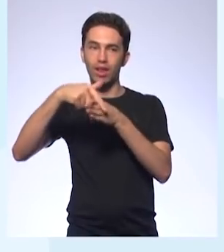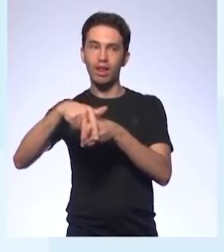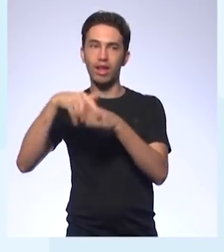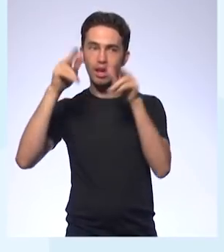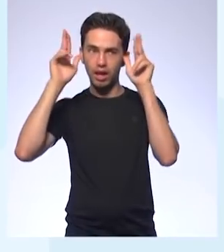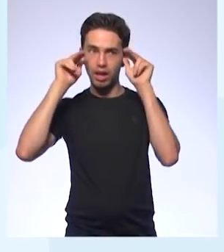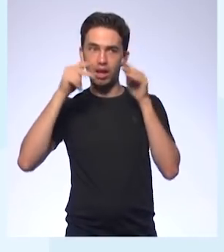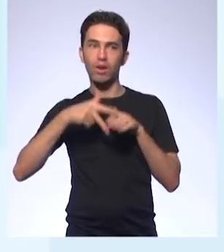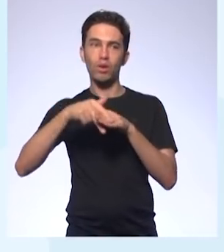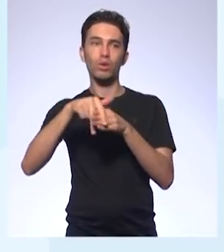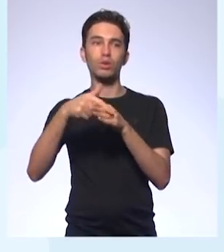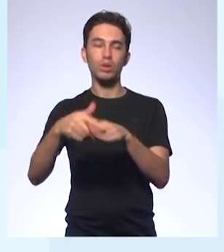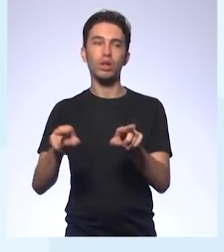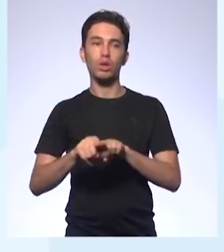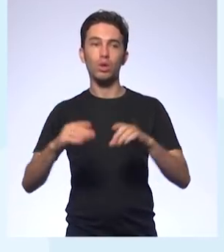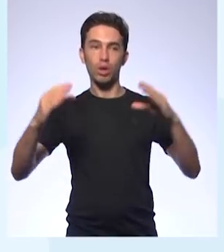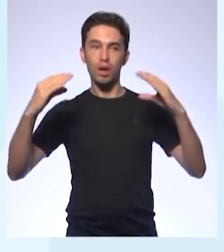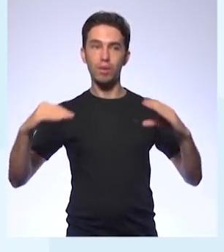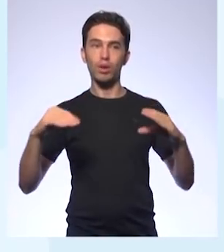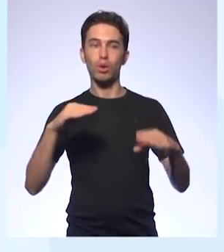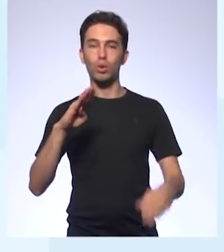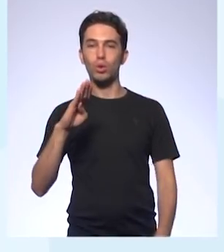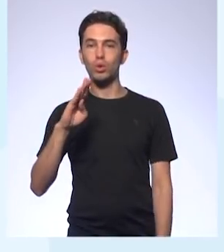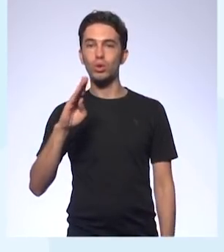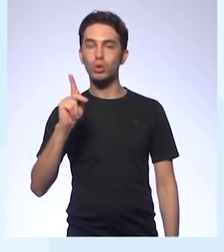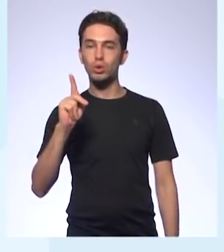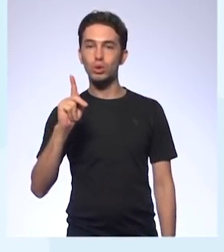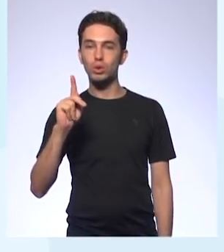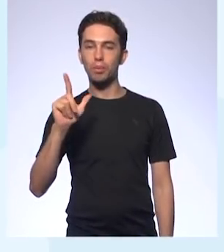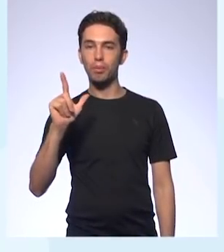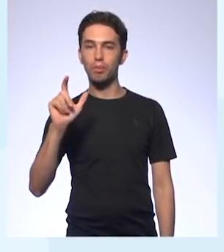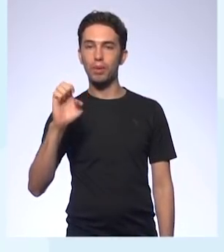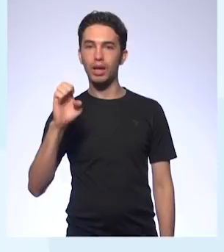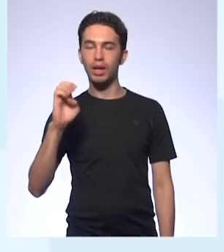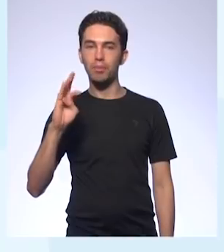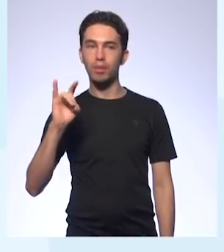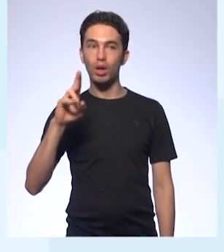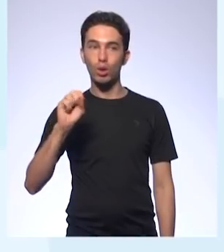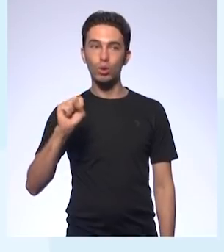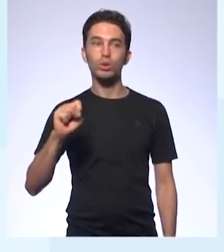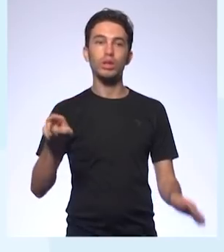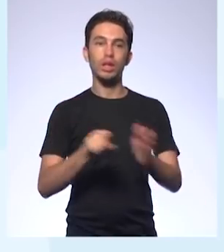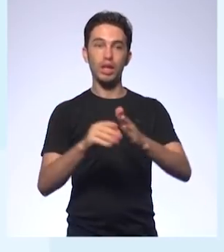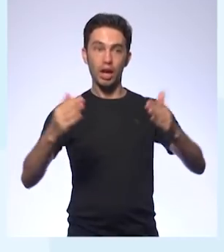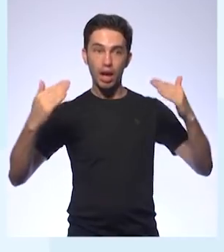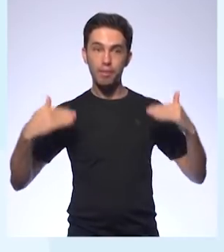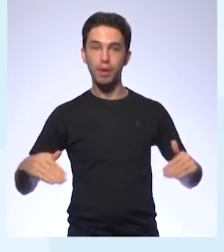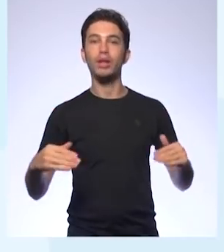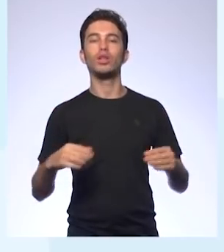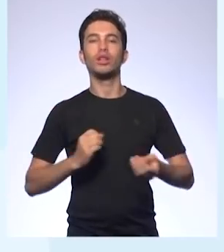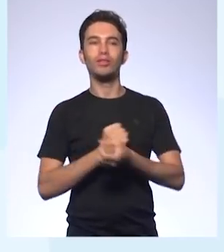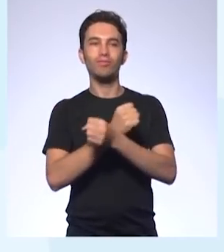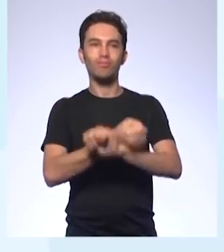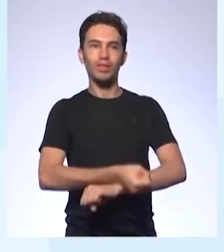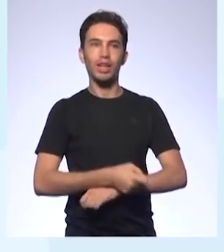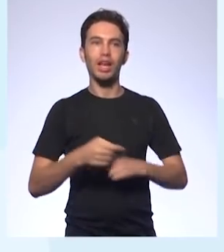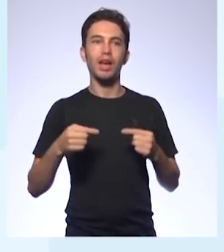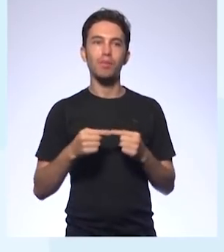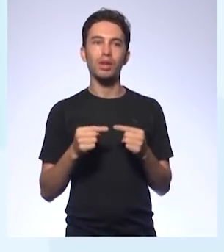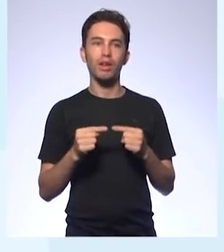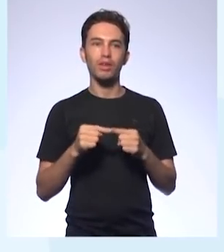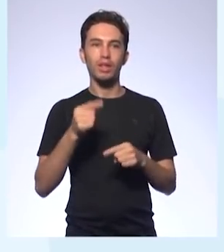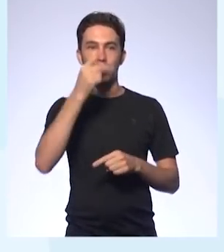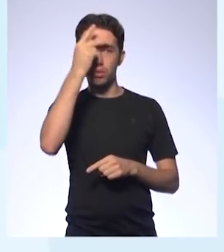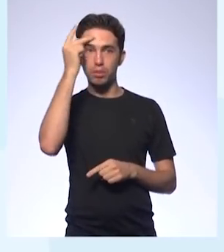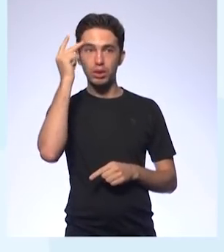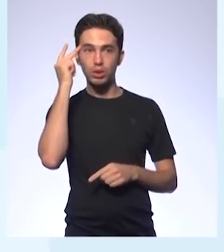os escravizados neste mundo? Os escravizados eram, em sua maioria, povos conquistados nas guerras de expansão romana. Vocês